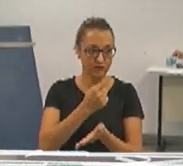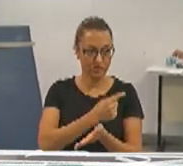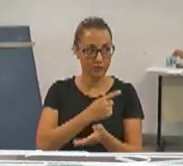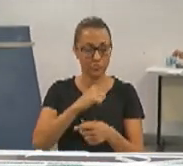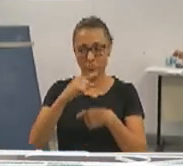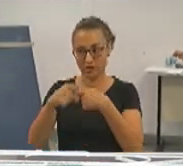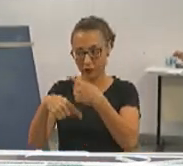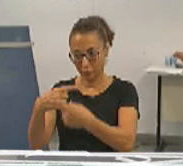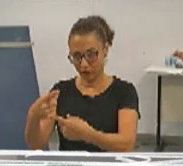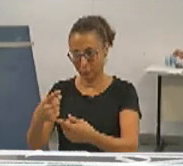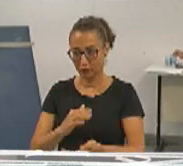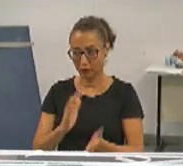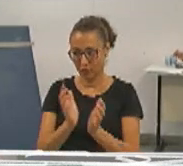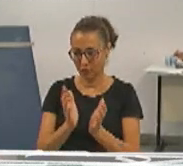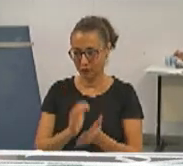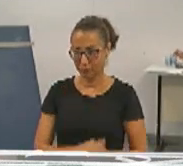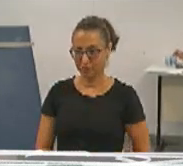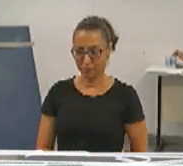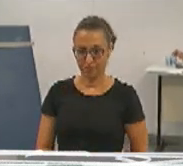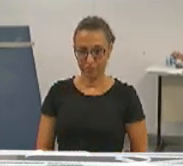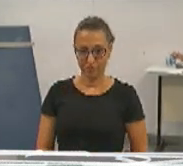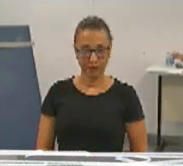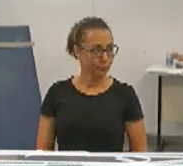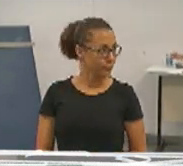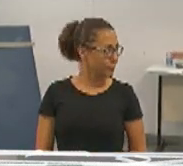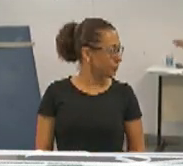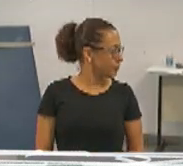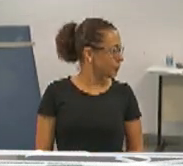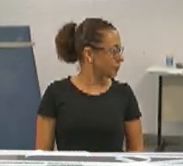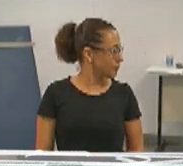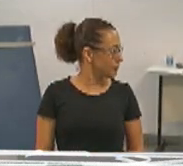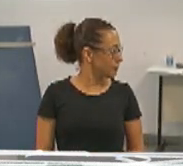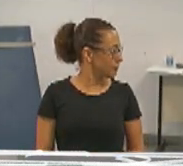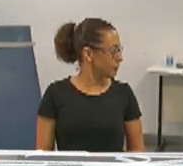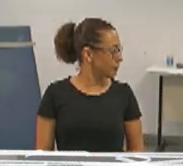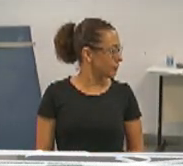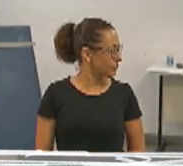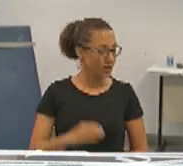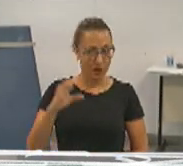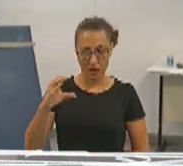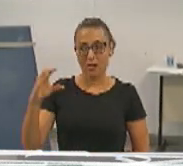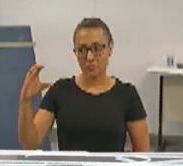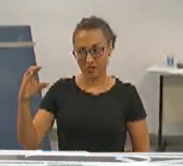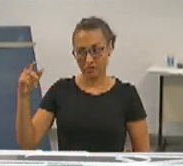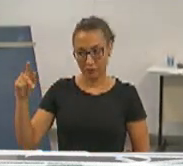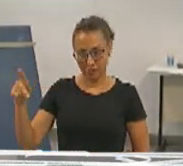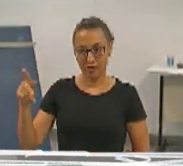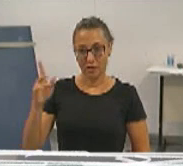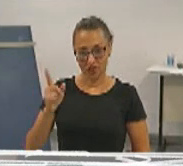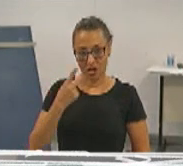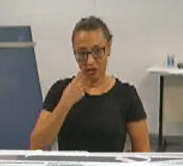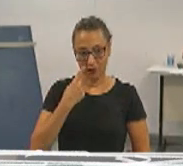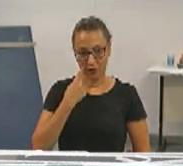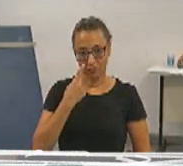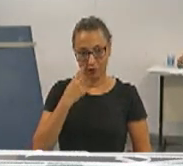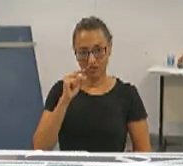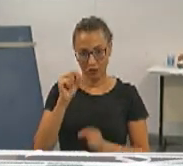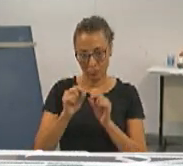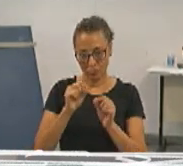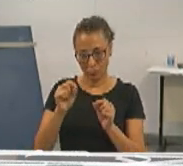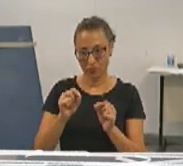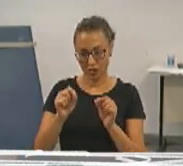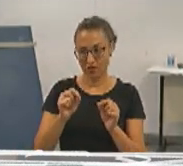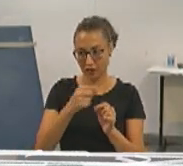bloco 3. Sim, sim. A CCP observa o que anota